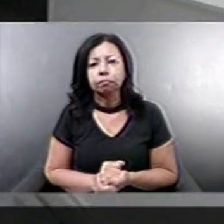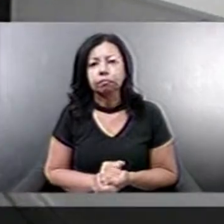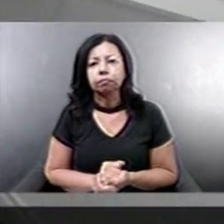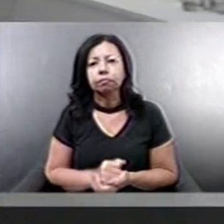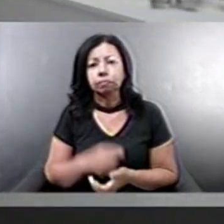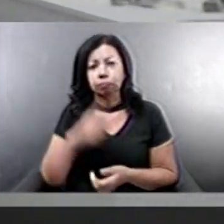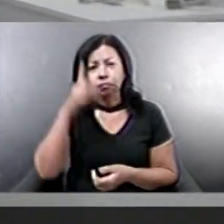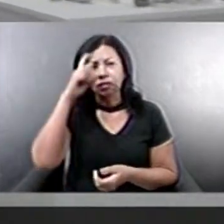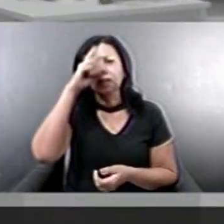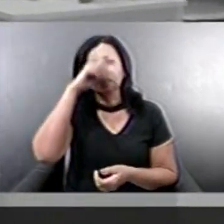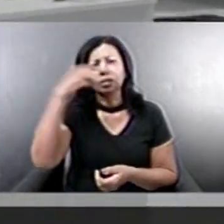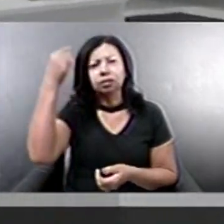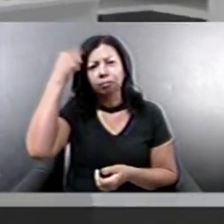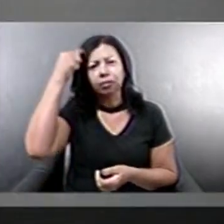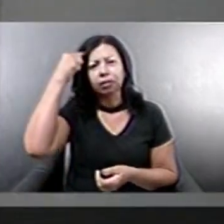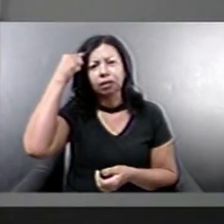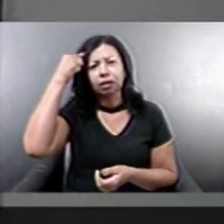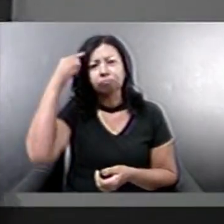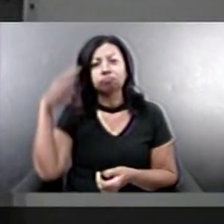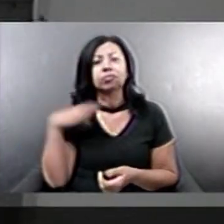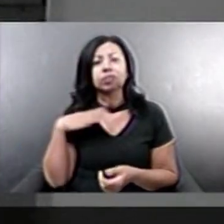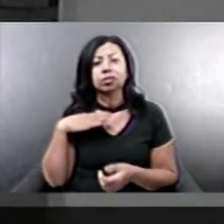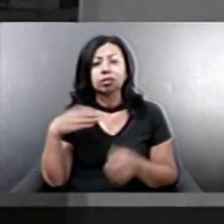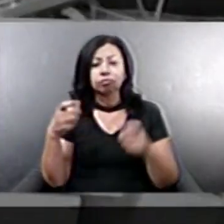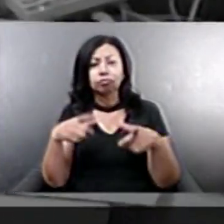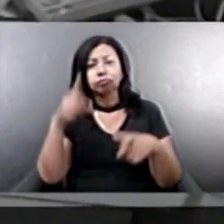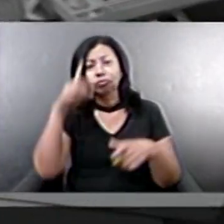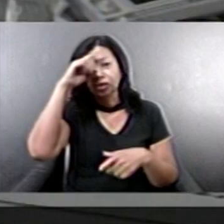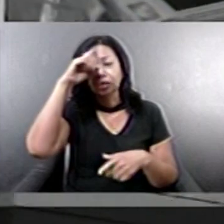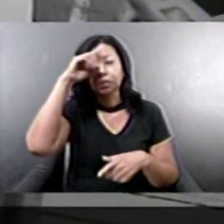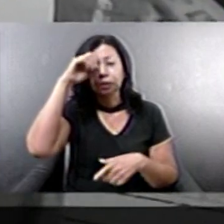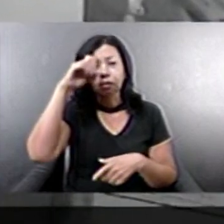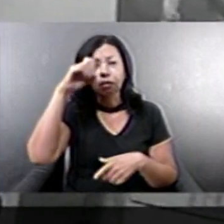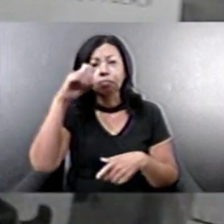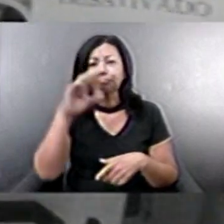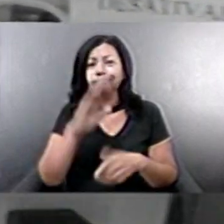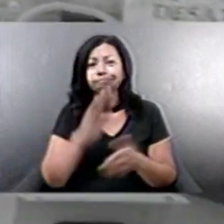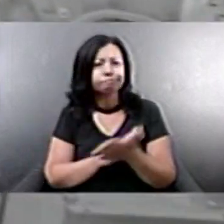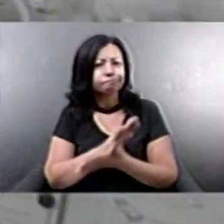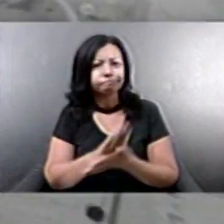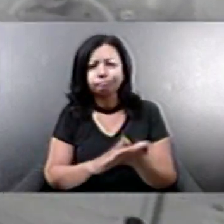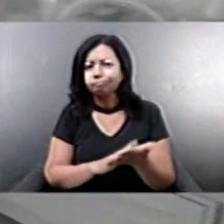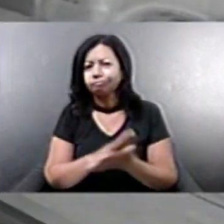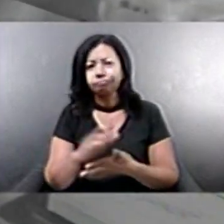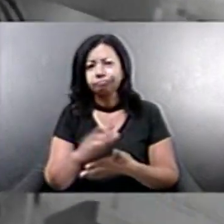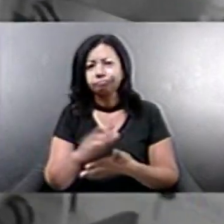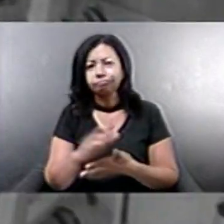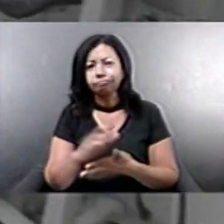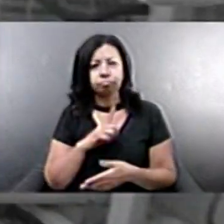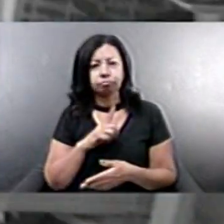Difícil imaginar uma cidade onde o hospital praticamente não funciona.